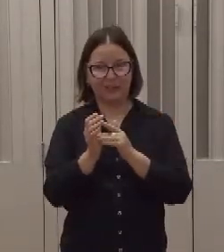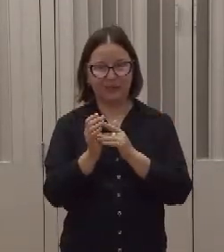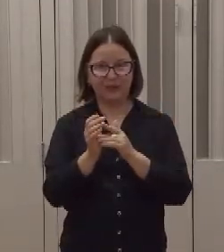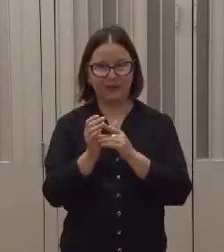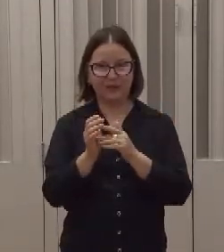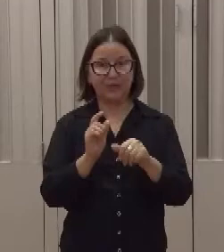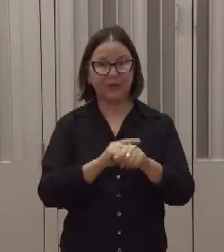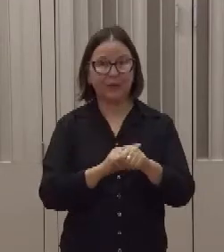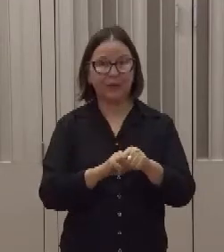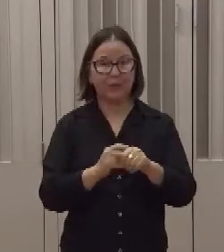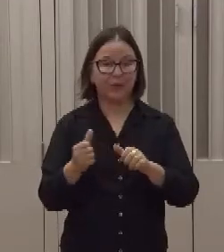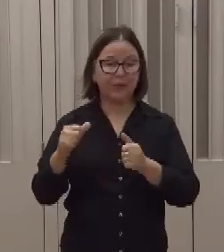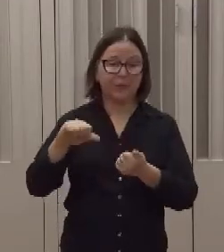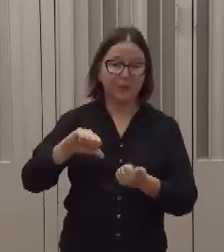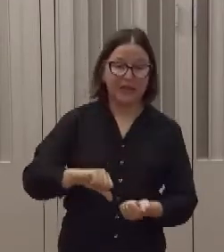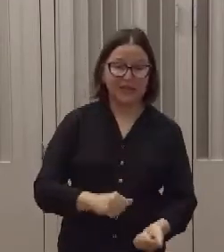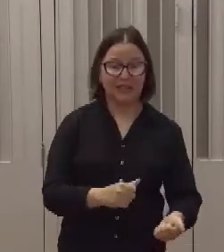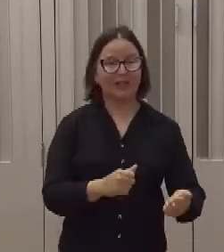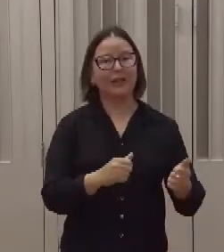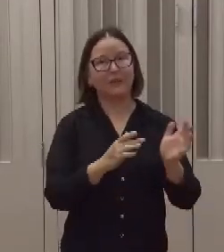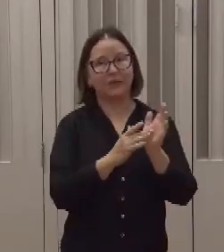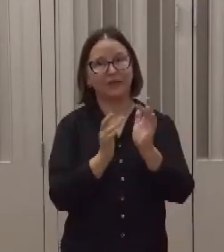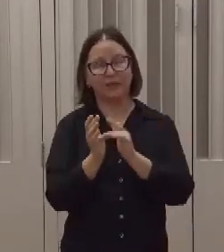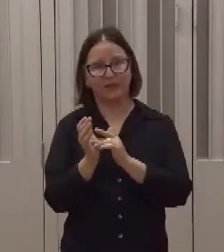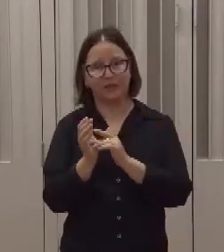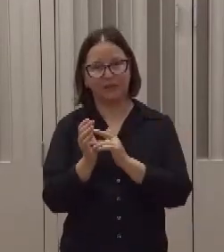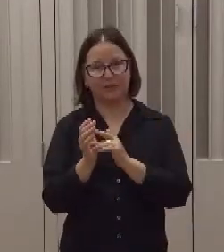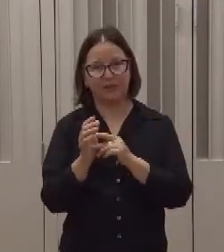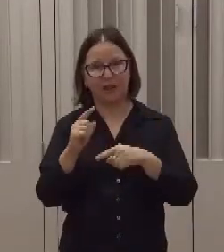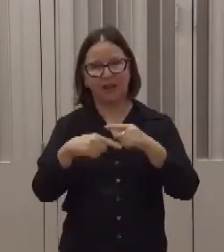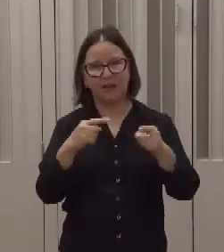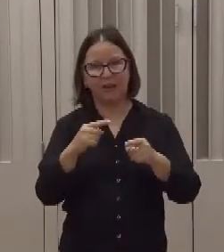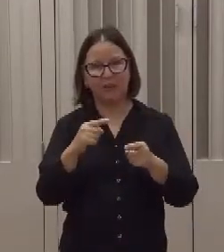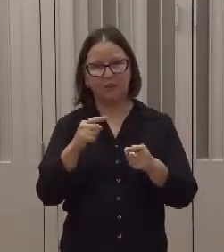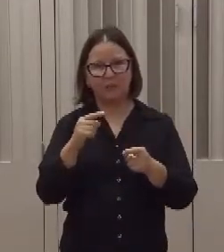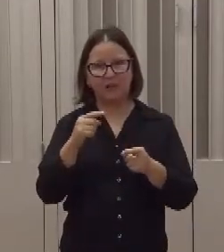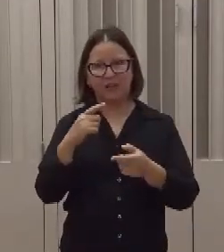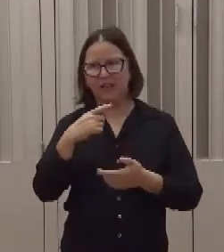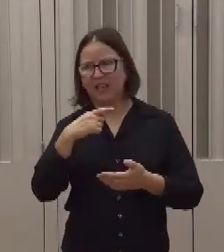antes da sua morte, o Cristo saiu de Jesus Cristo.